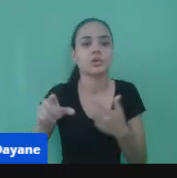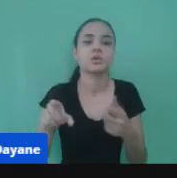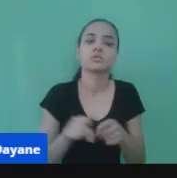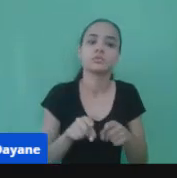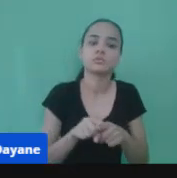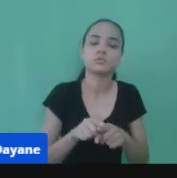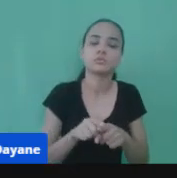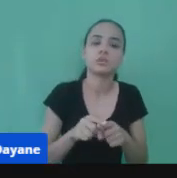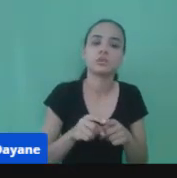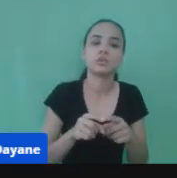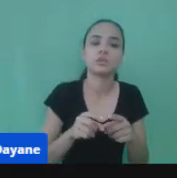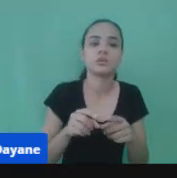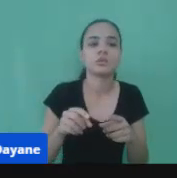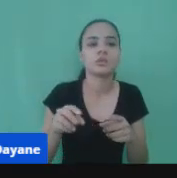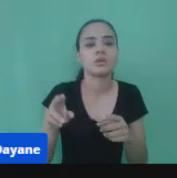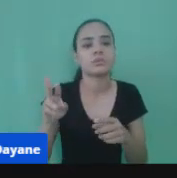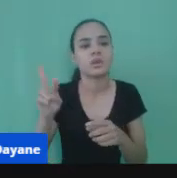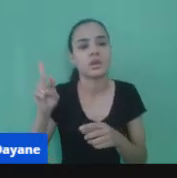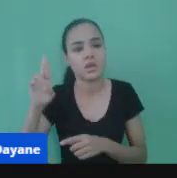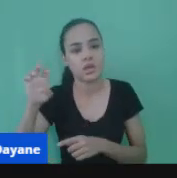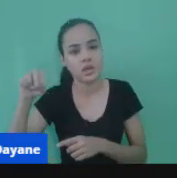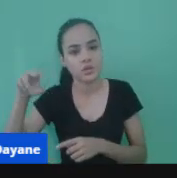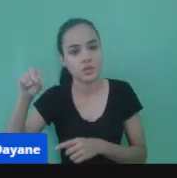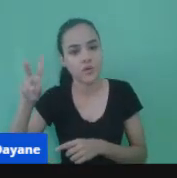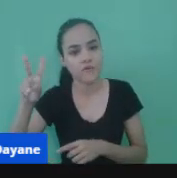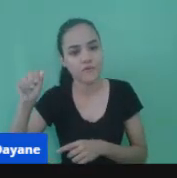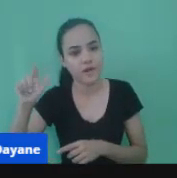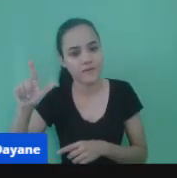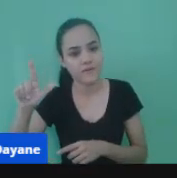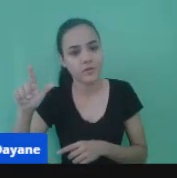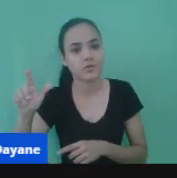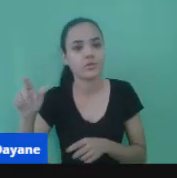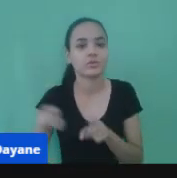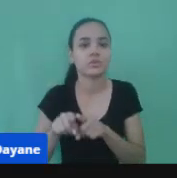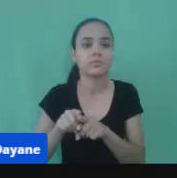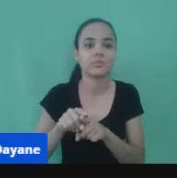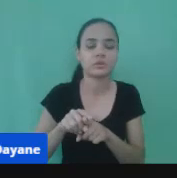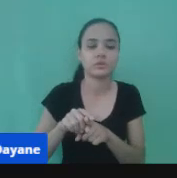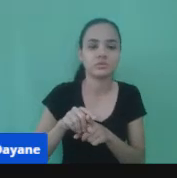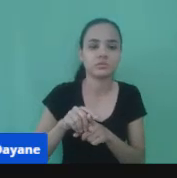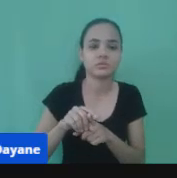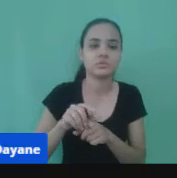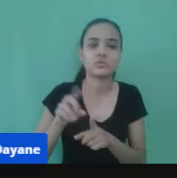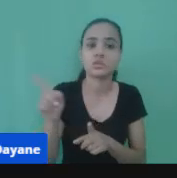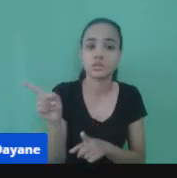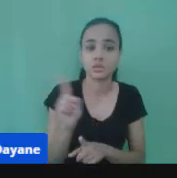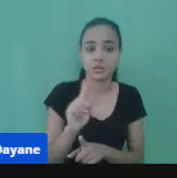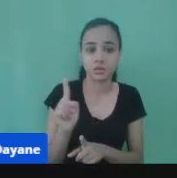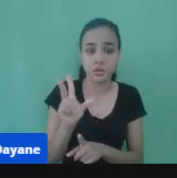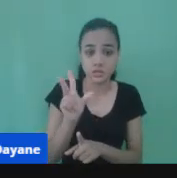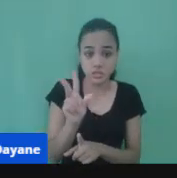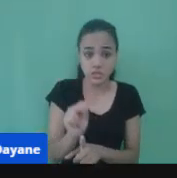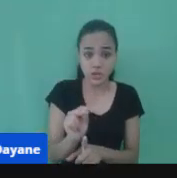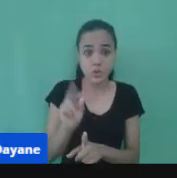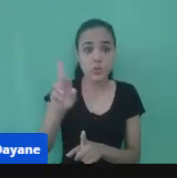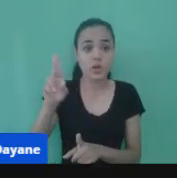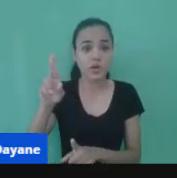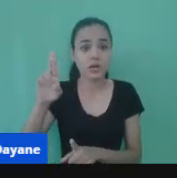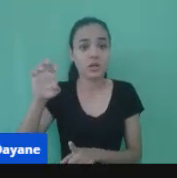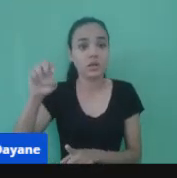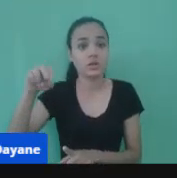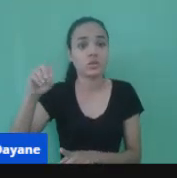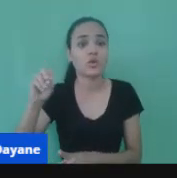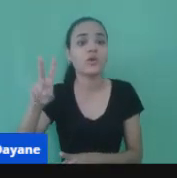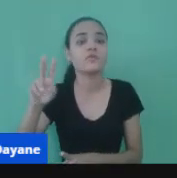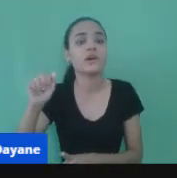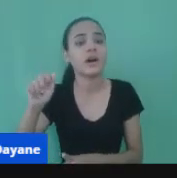de 70, fez com que o preço do barril de petróleo explodisse, né, porque era um recurso não renovável. Olha só, o que as discussões vêm causando, né,